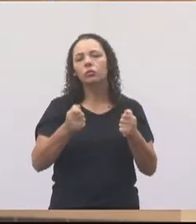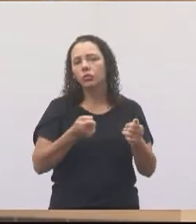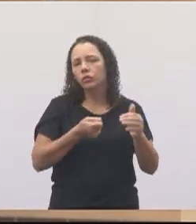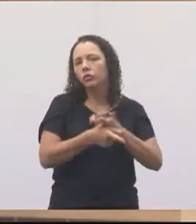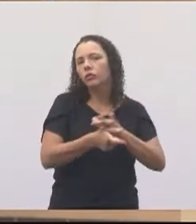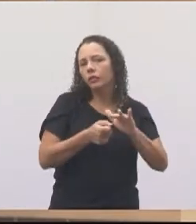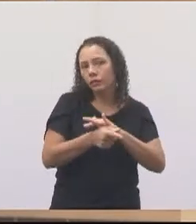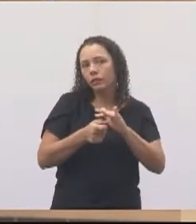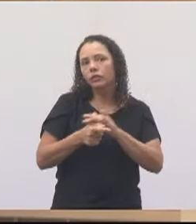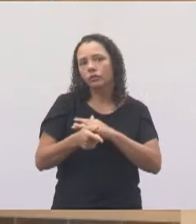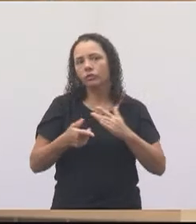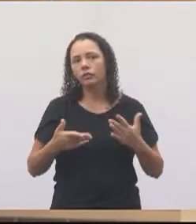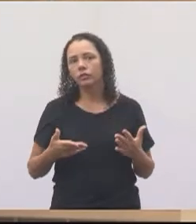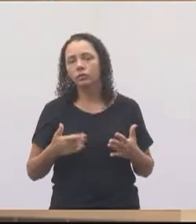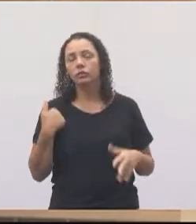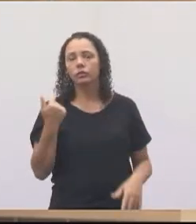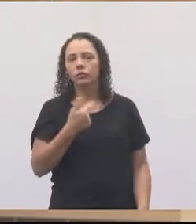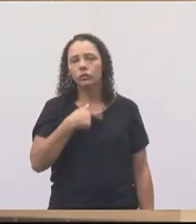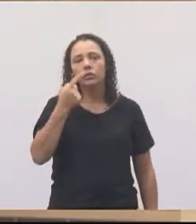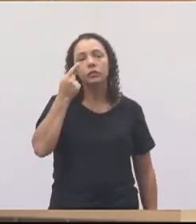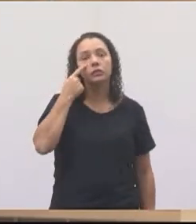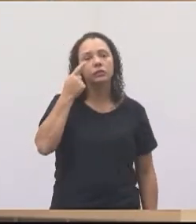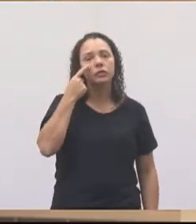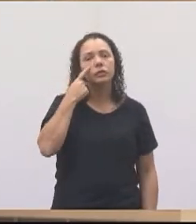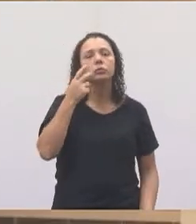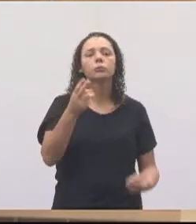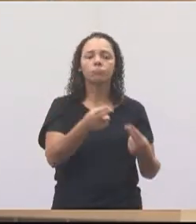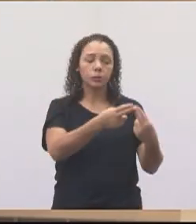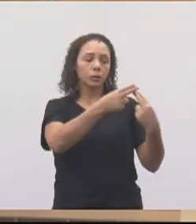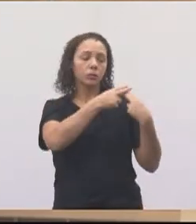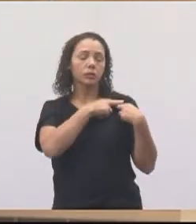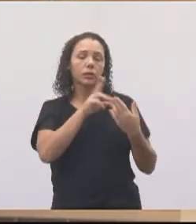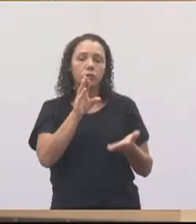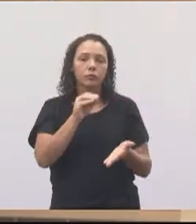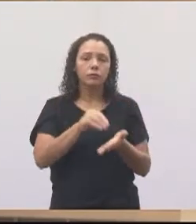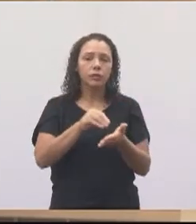anos, e a gente viu a irresponsabilidade